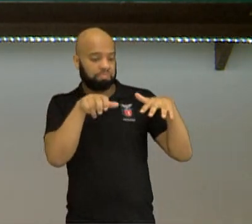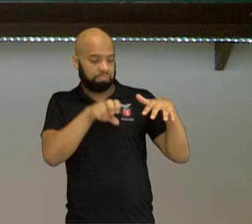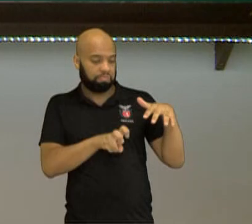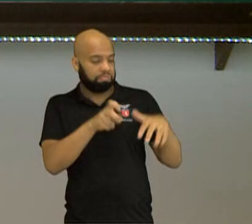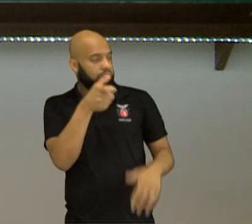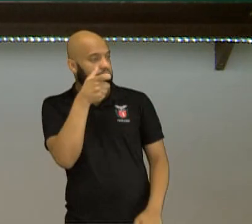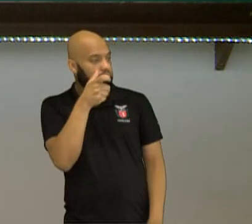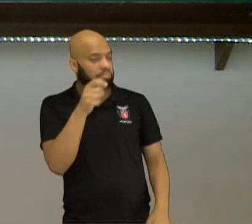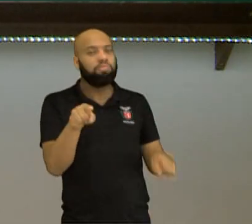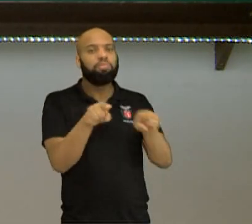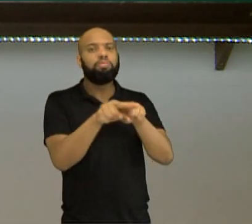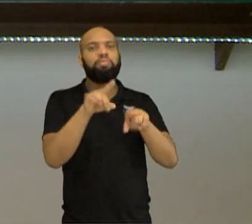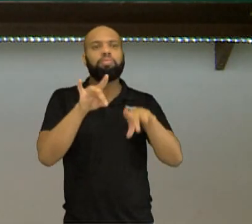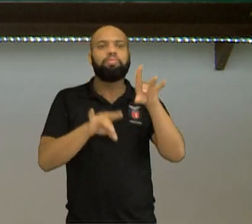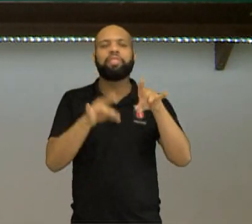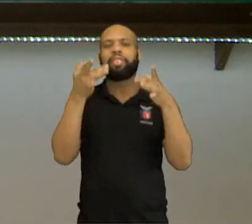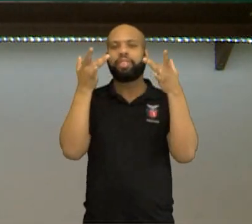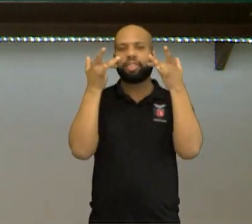peça teatral?